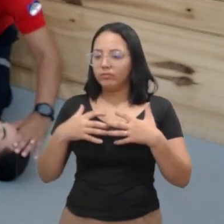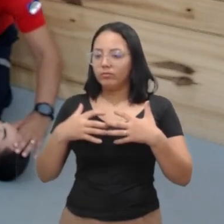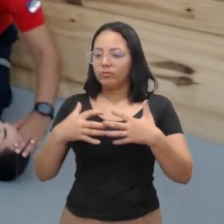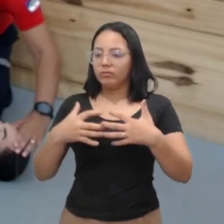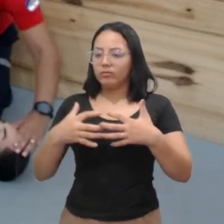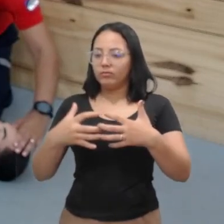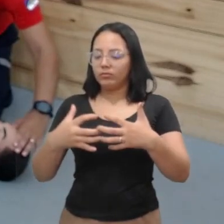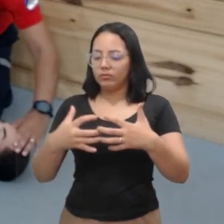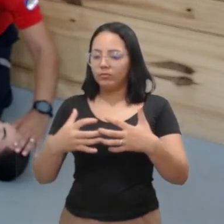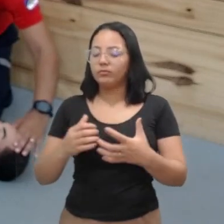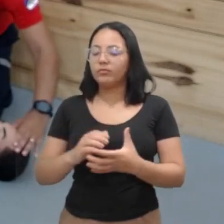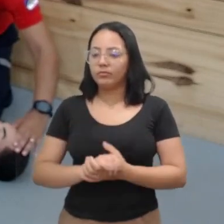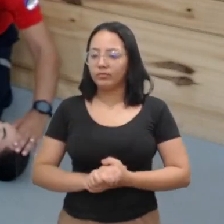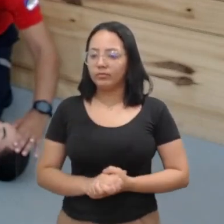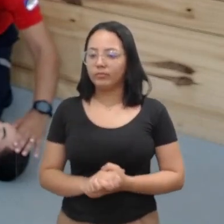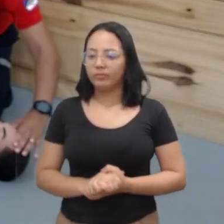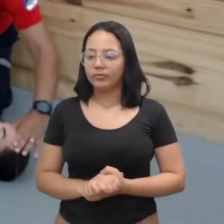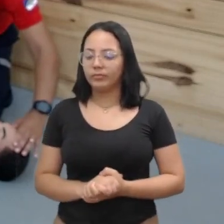a